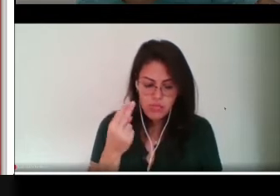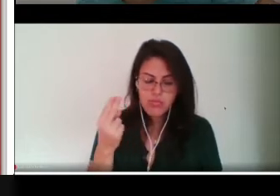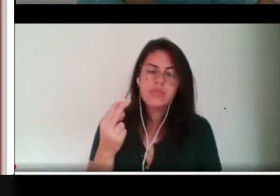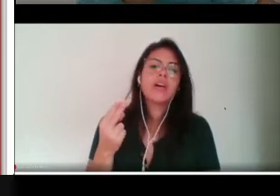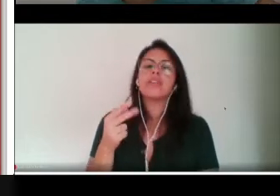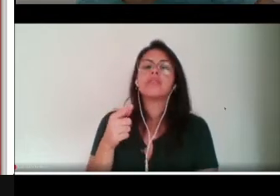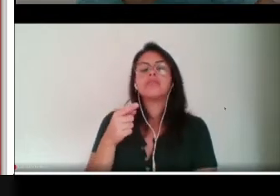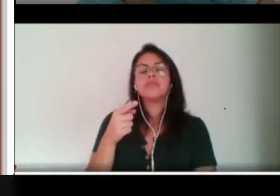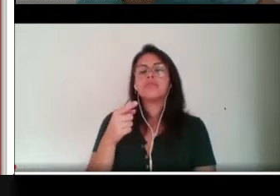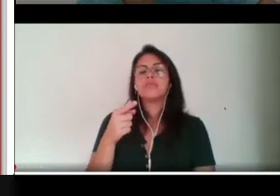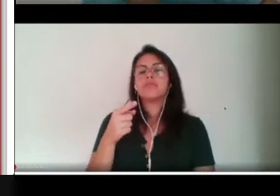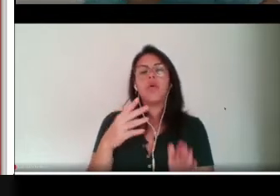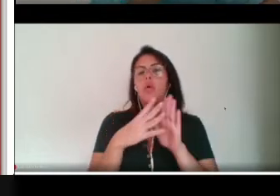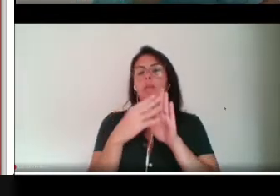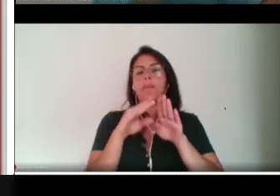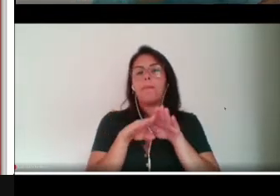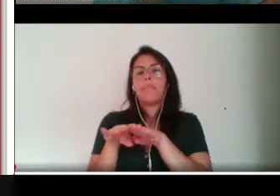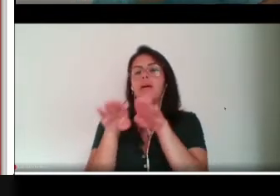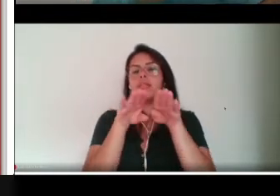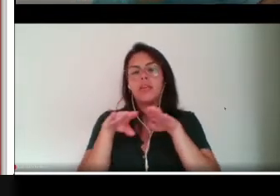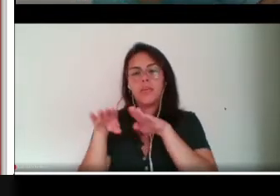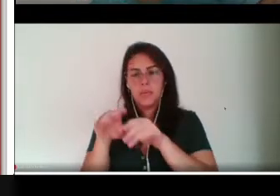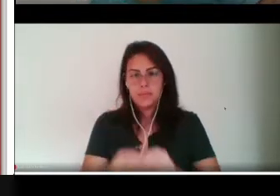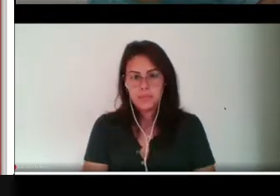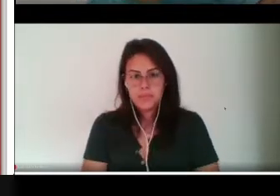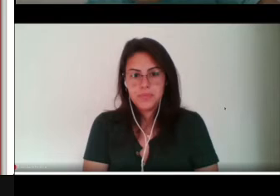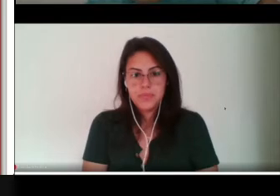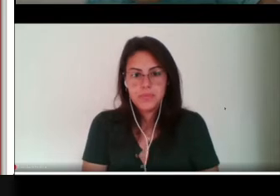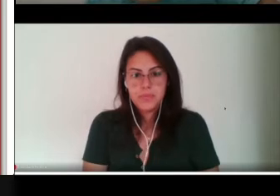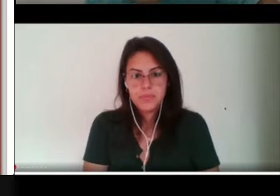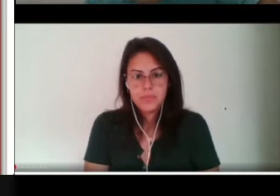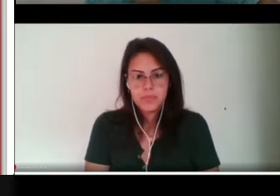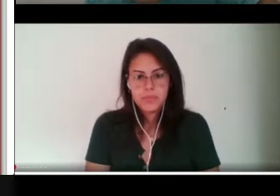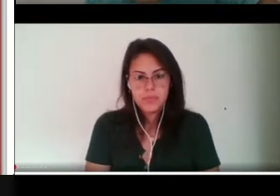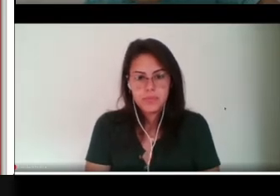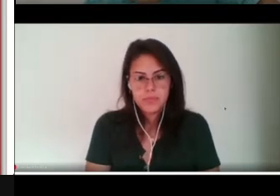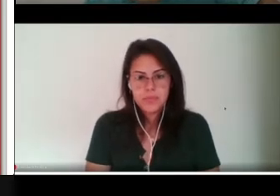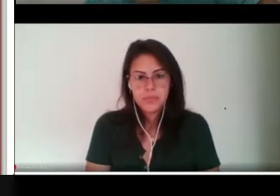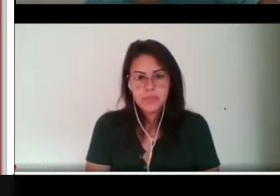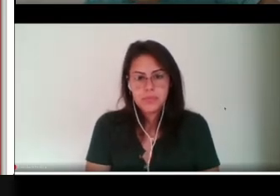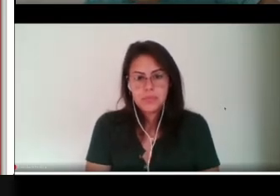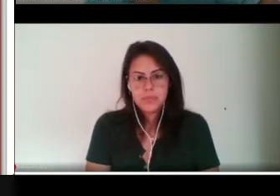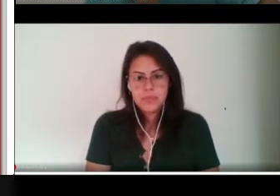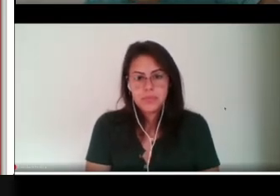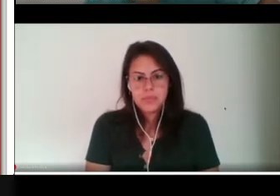aqui, isso aqui é I, isso aqui é J.